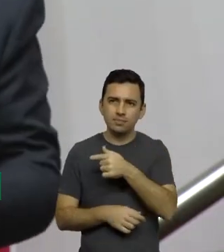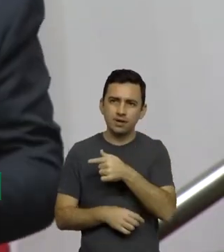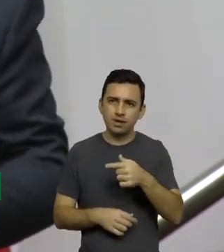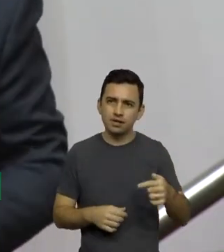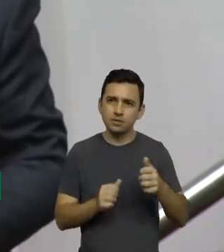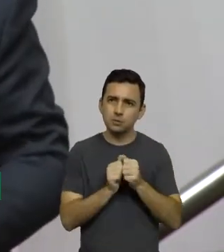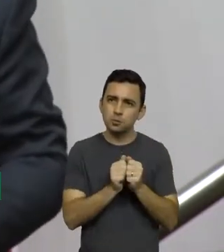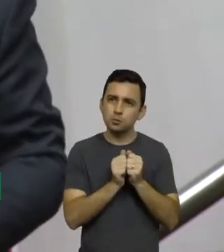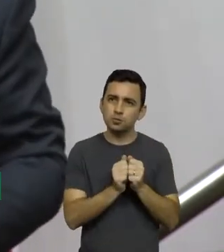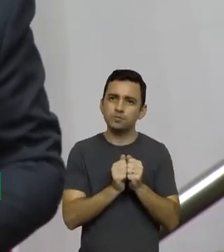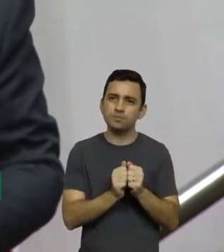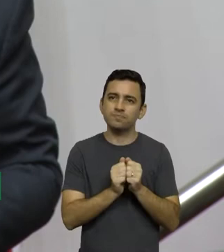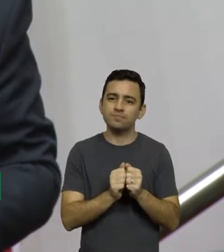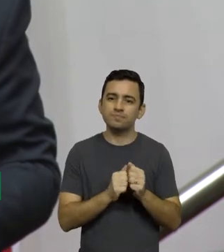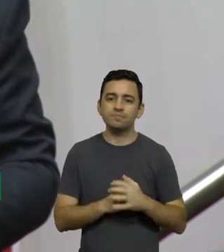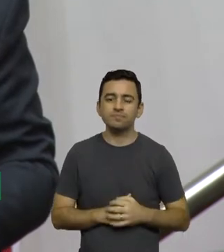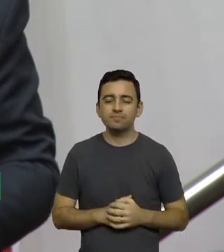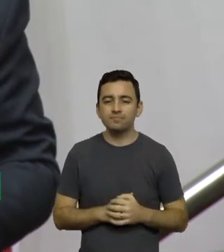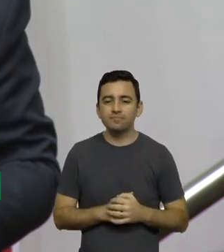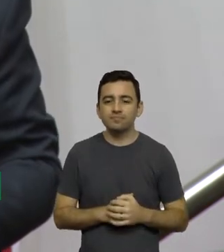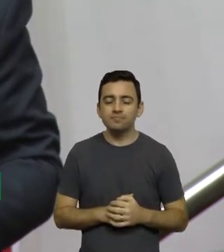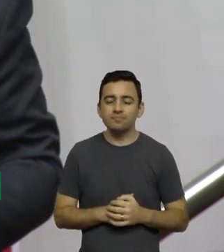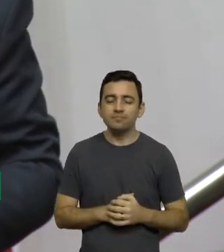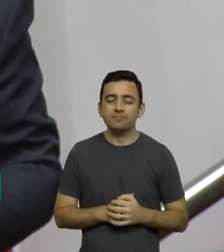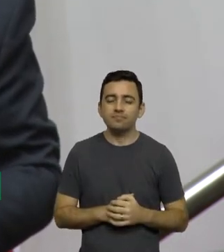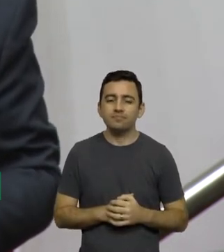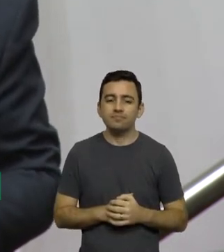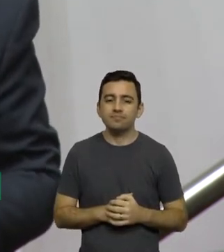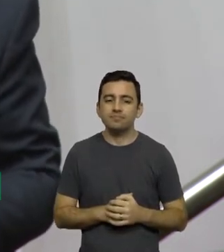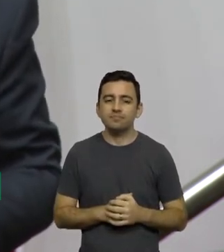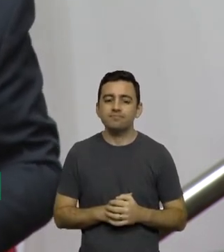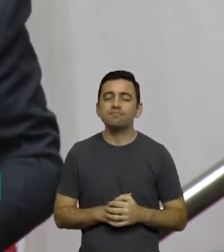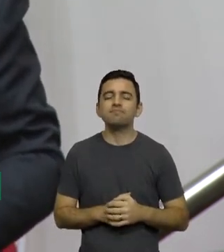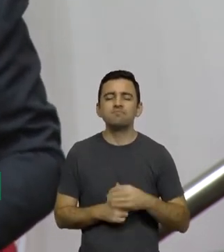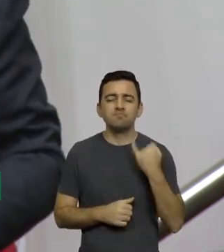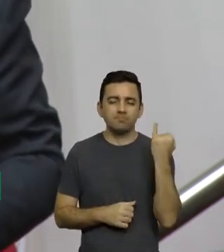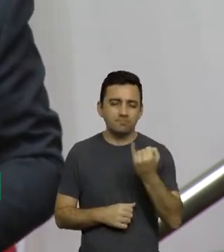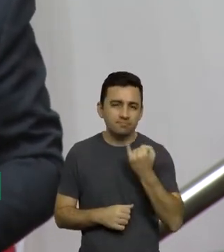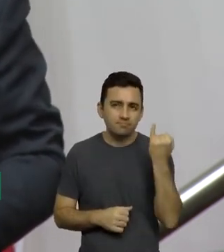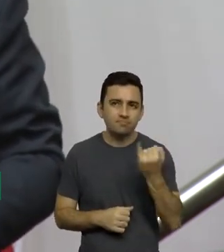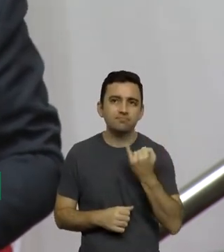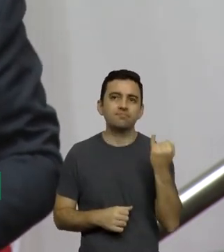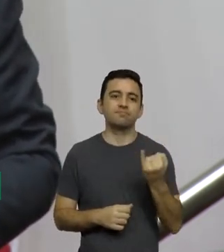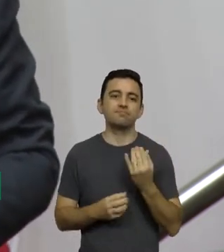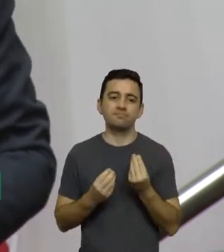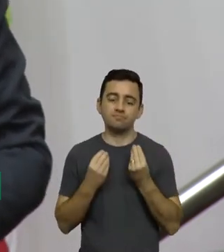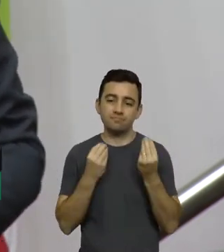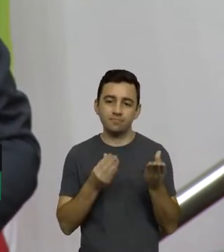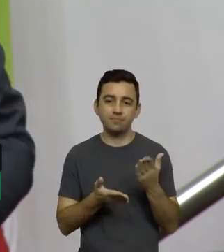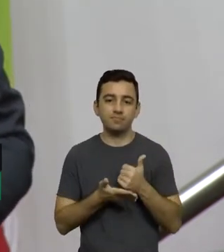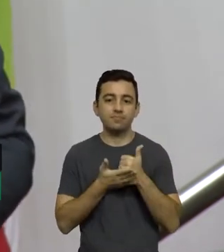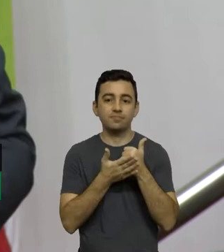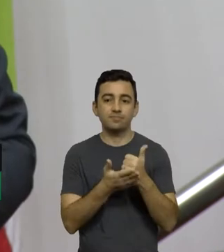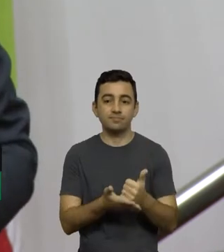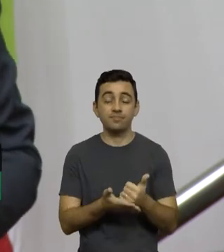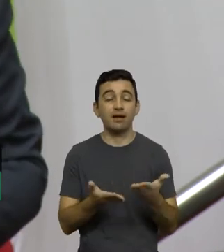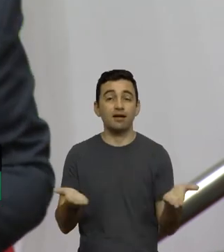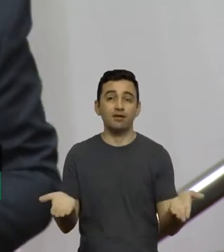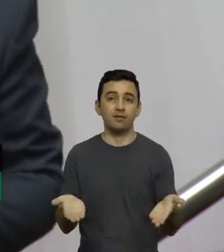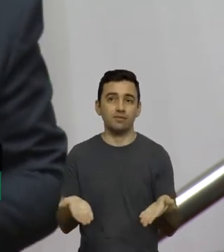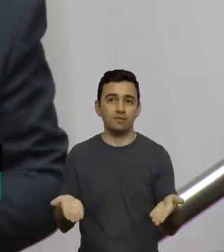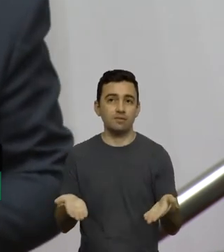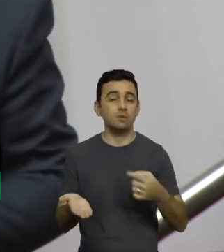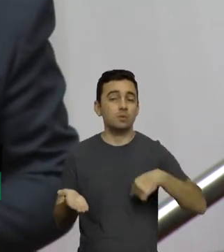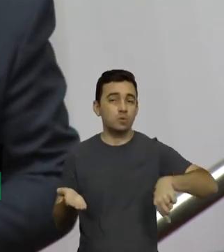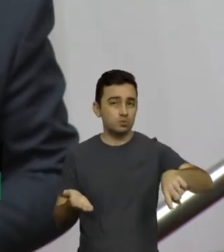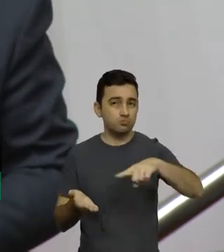aqui, né, e foi muito importante essa oportunidade que, agora também estamos